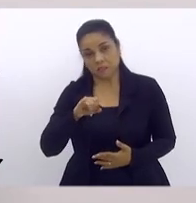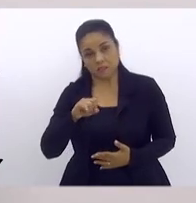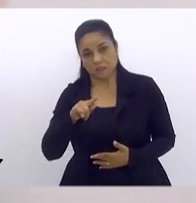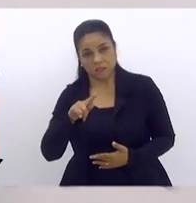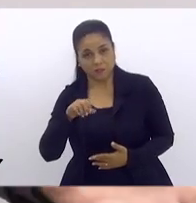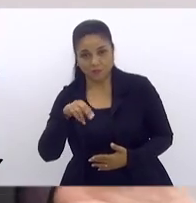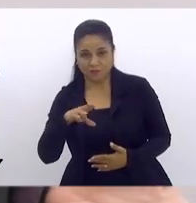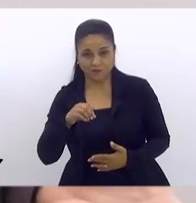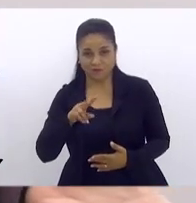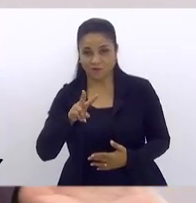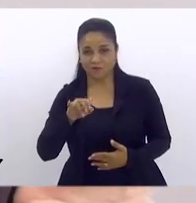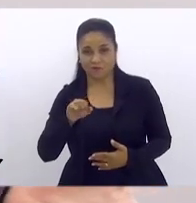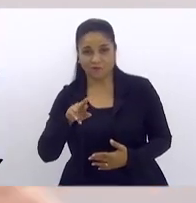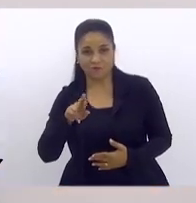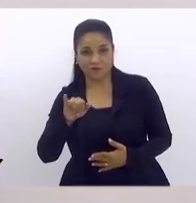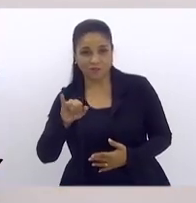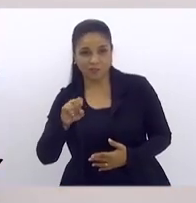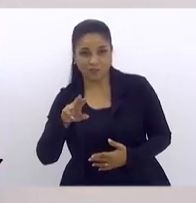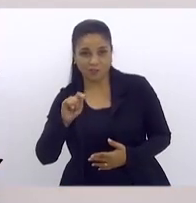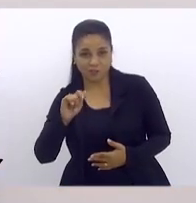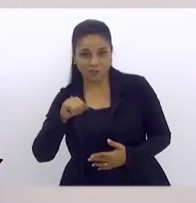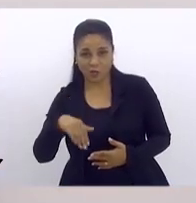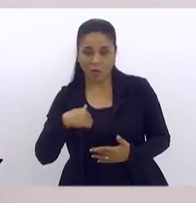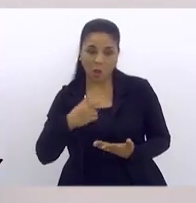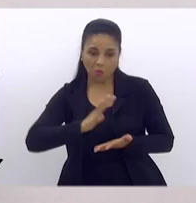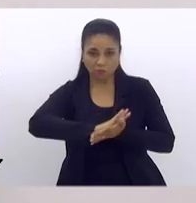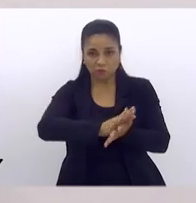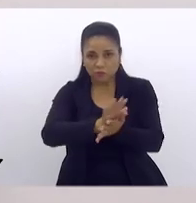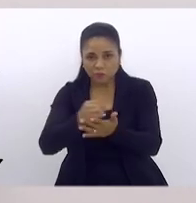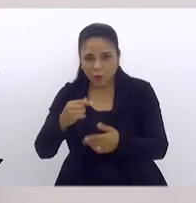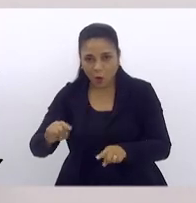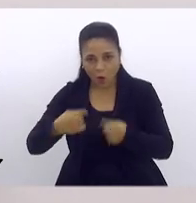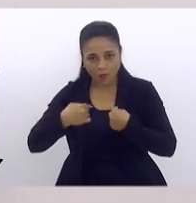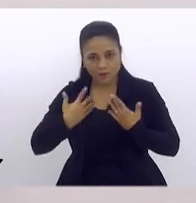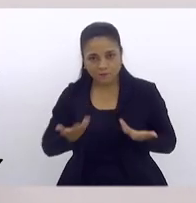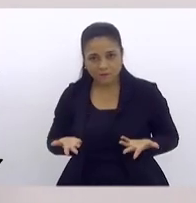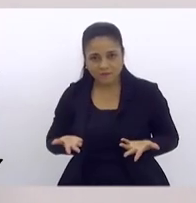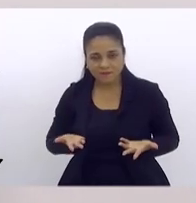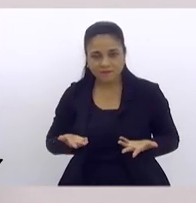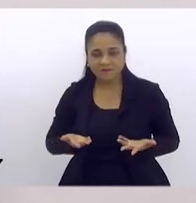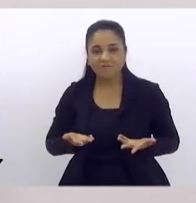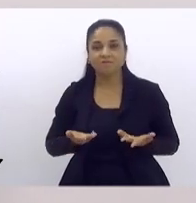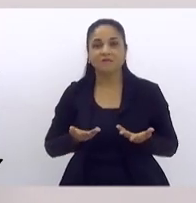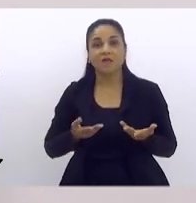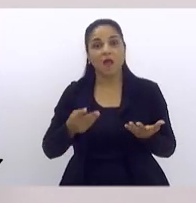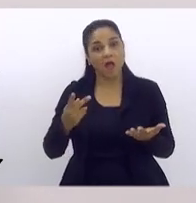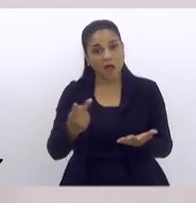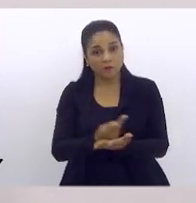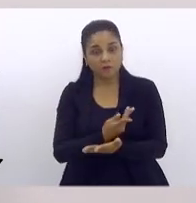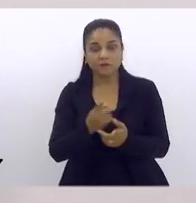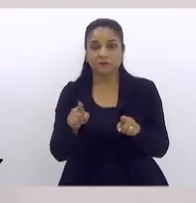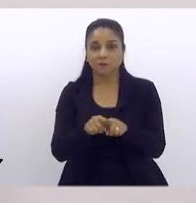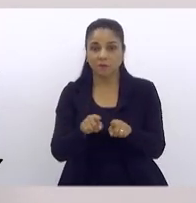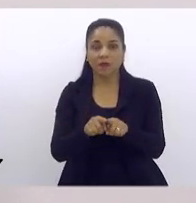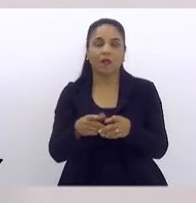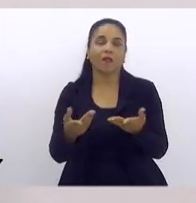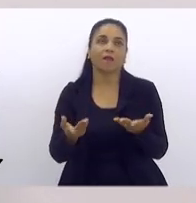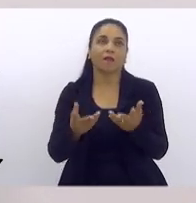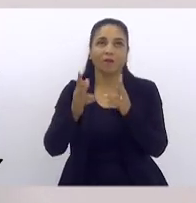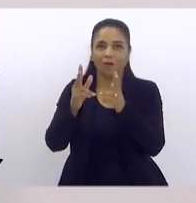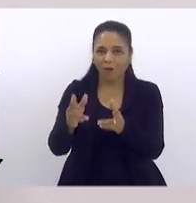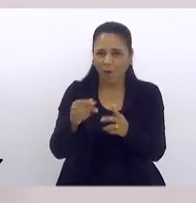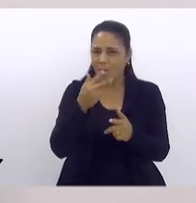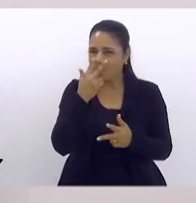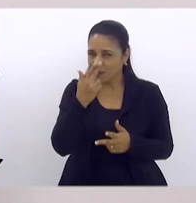eu já tô discriminado né Isso é uma bobagem imensa mas agora está acontecendo aí ó tá acontecendo